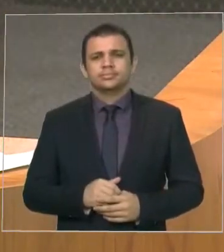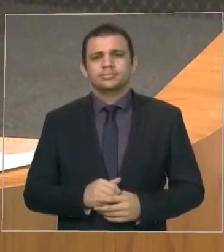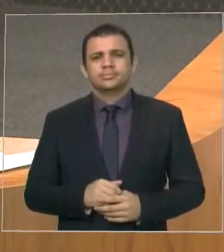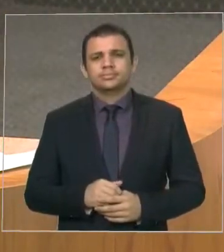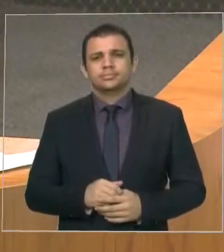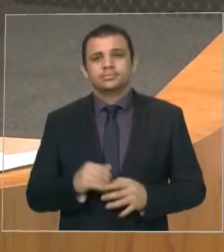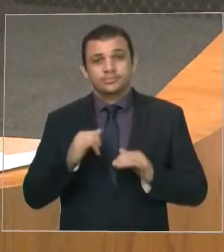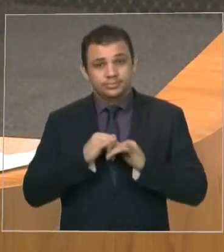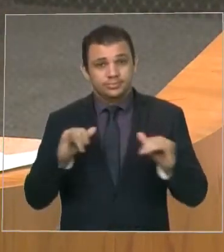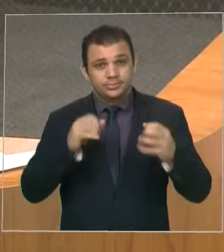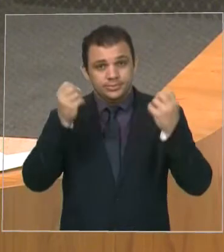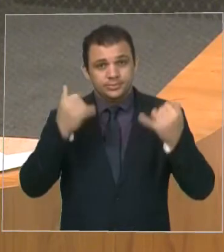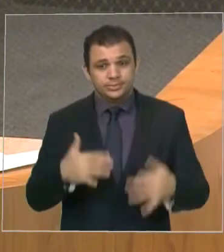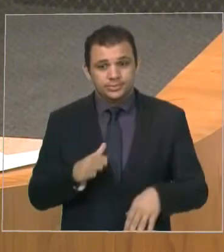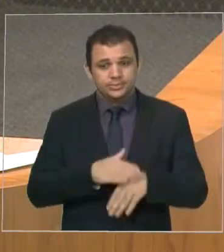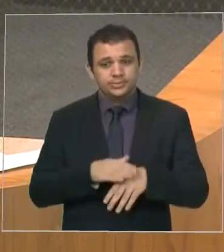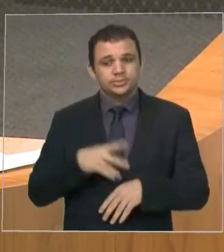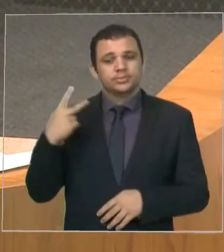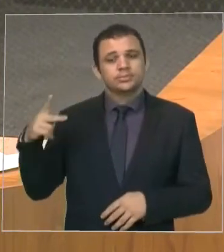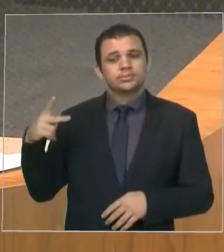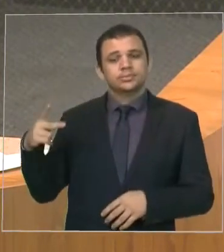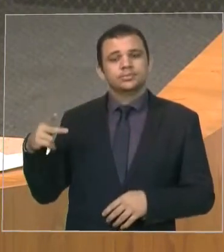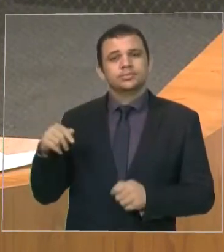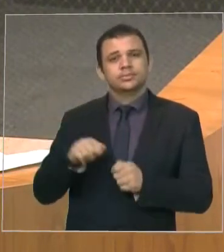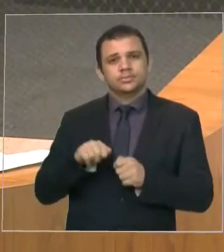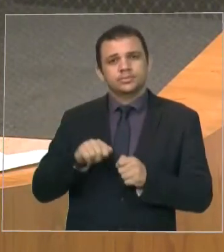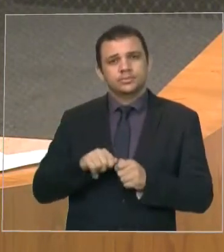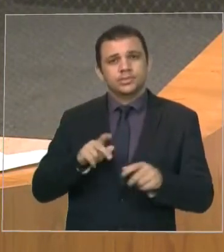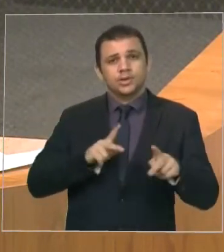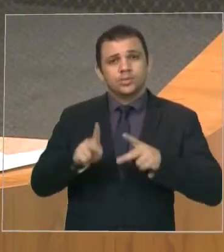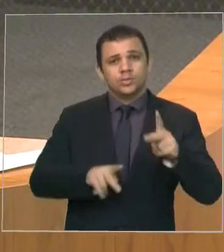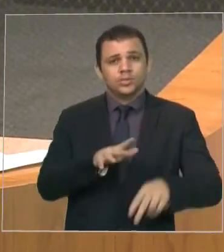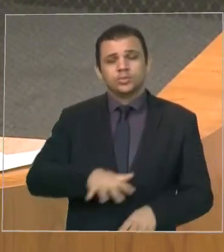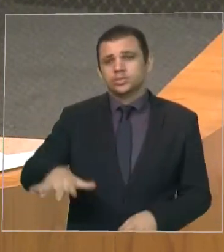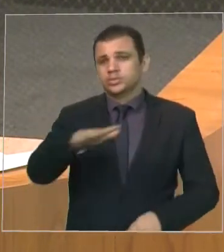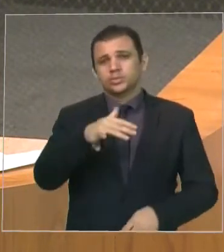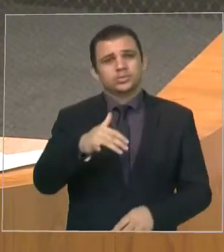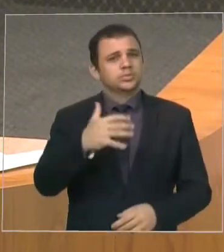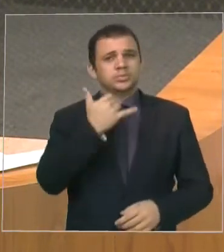que isso que ele fez, o povo não perdoa.